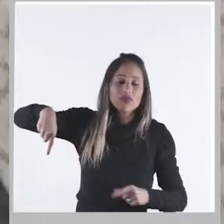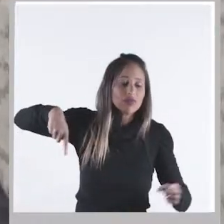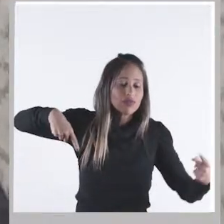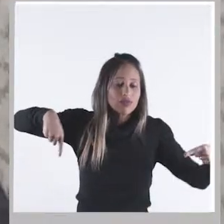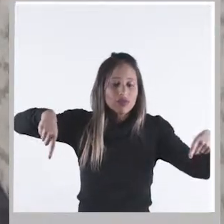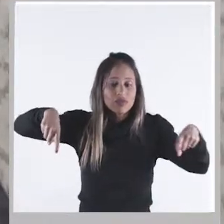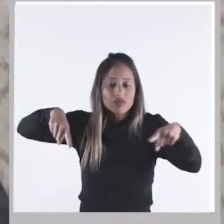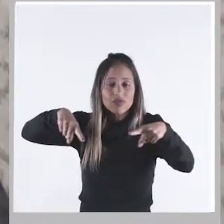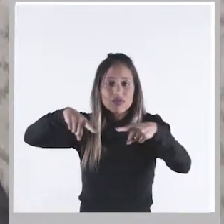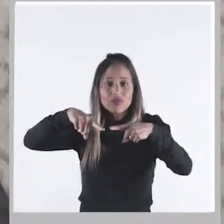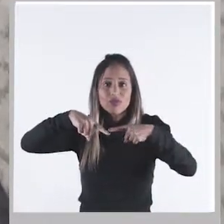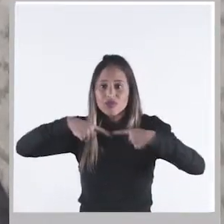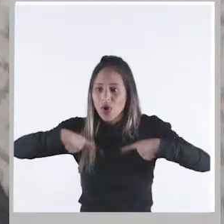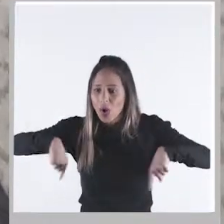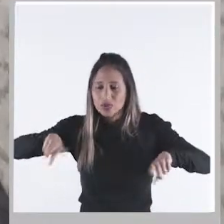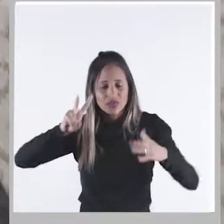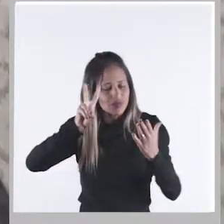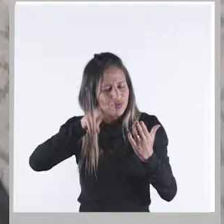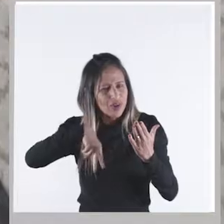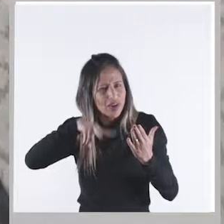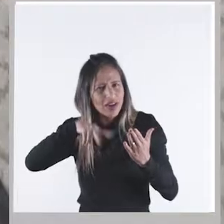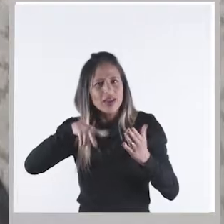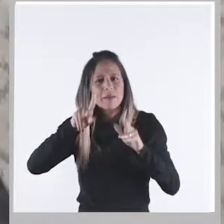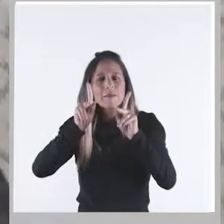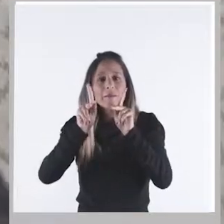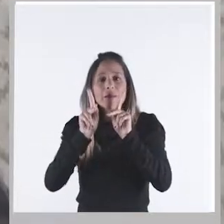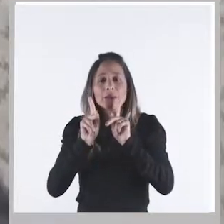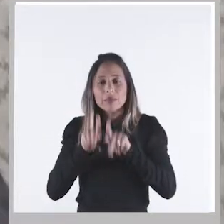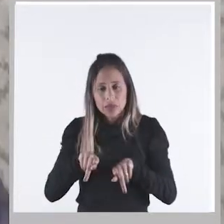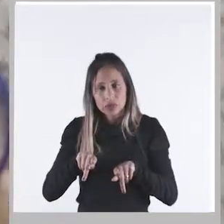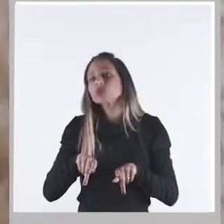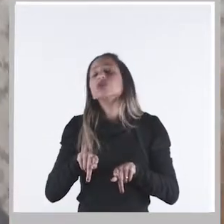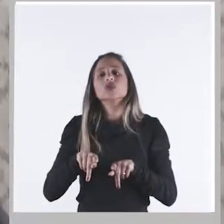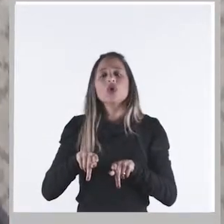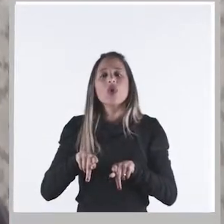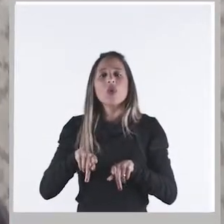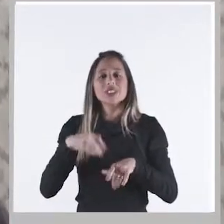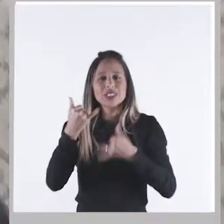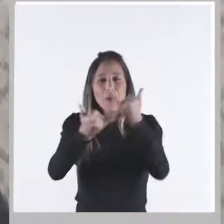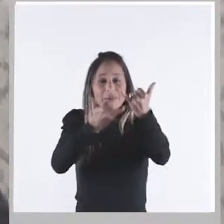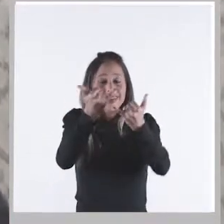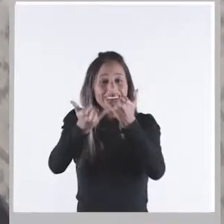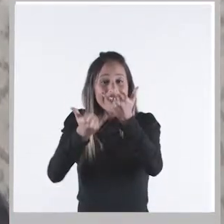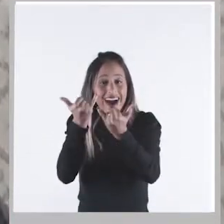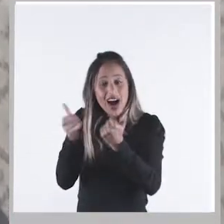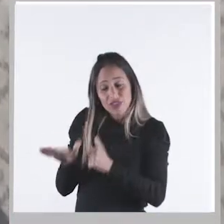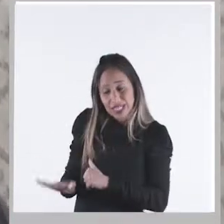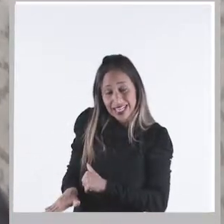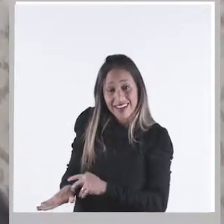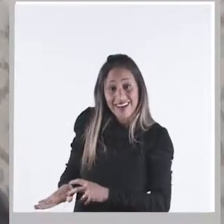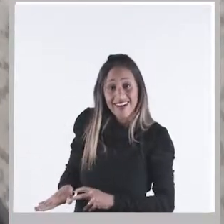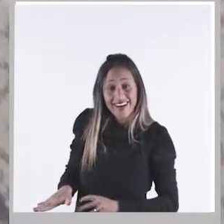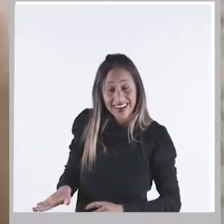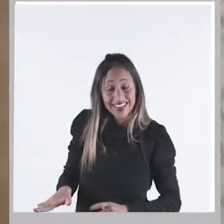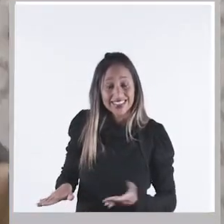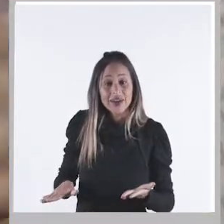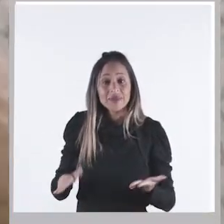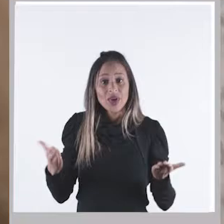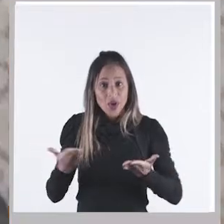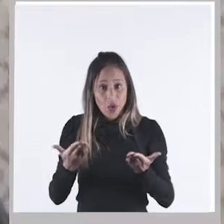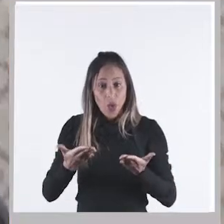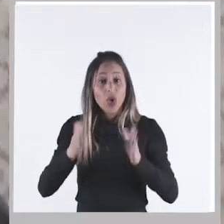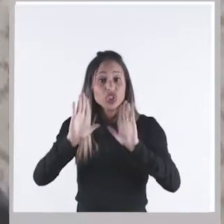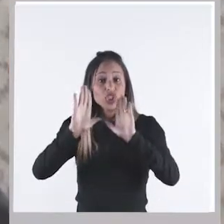minhas contemporâneas, né? Pessoas com as quais eu brinquei na infância, né? E que hoje já